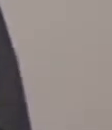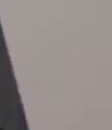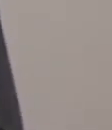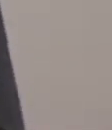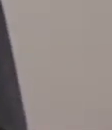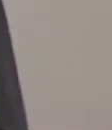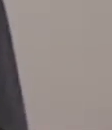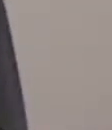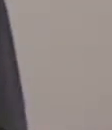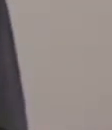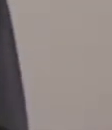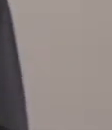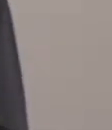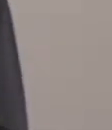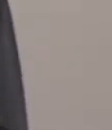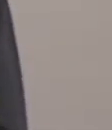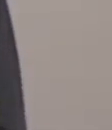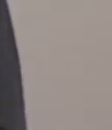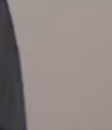indignar